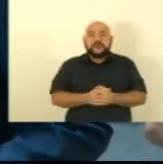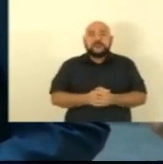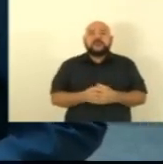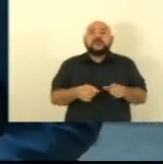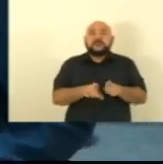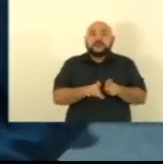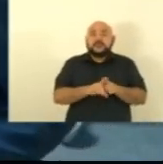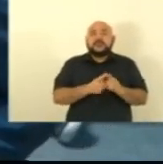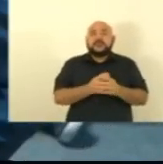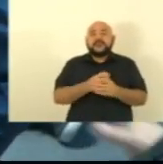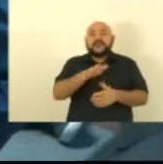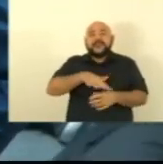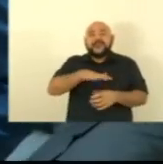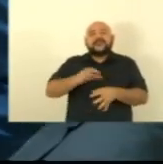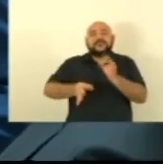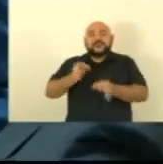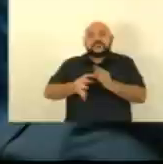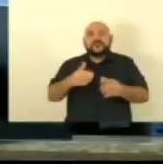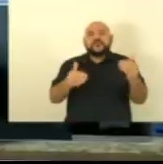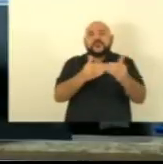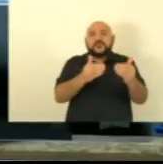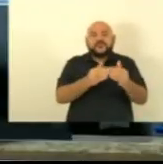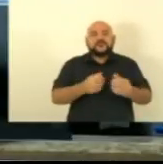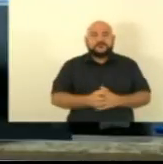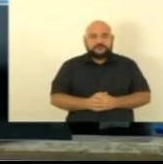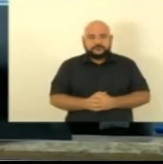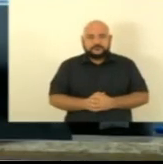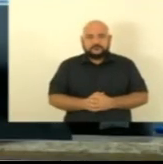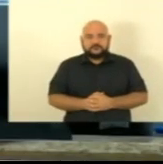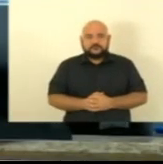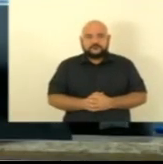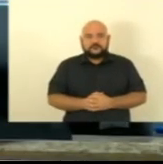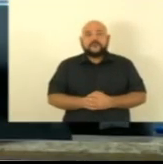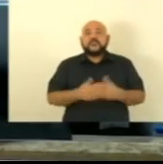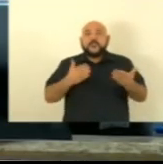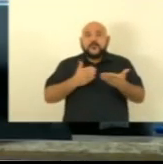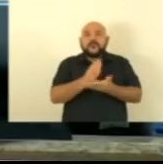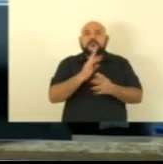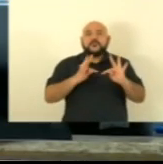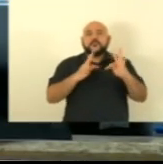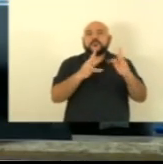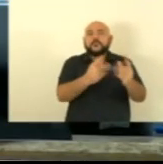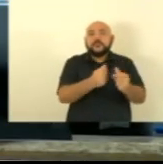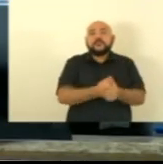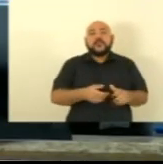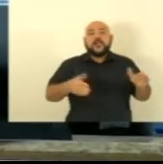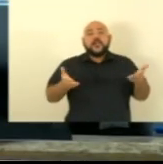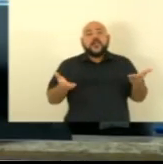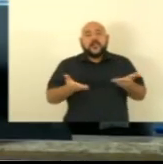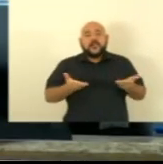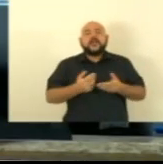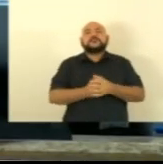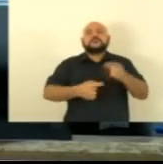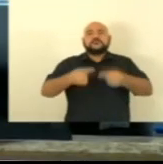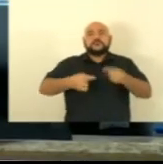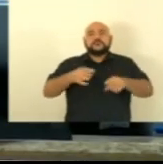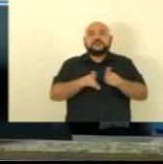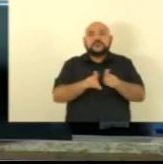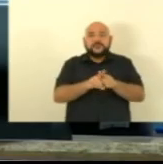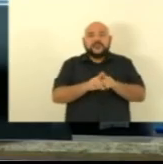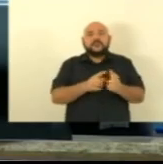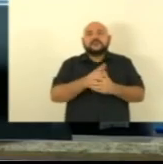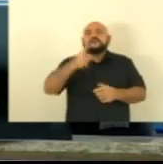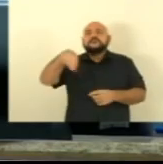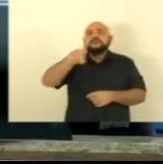boteca jurídica. Aprovado nas comissões reunidas. Coloco a matéria, nesse momento, em discussão. Não havendo quem